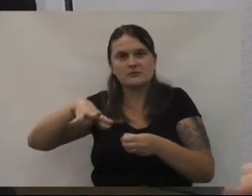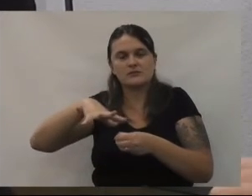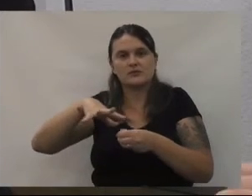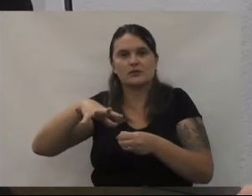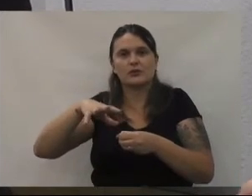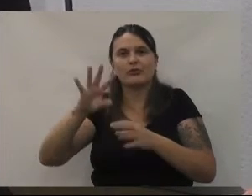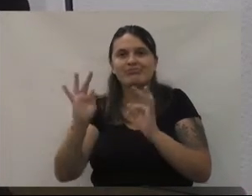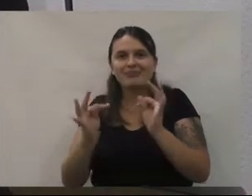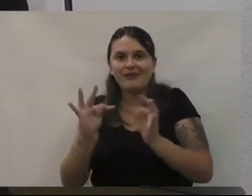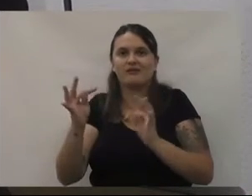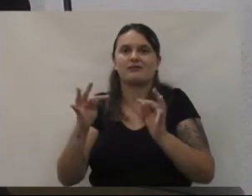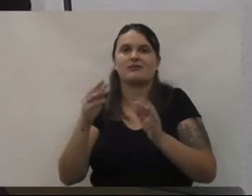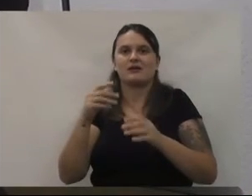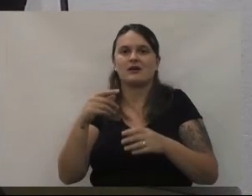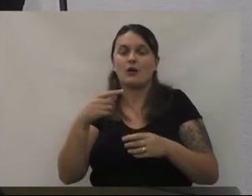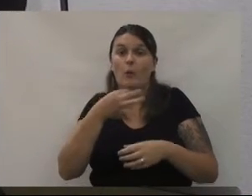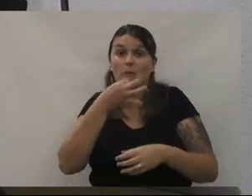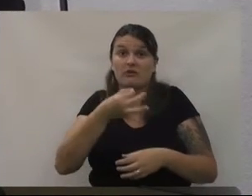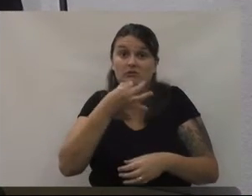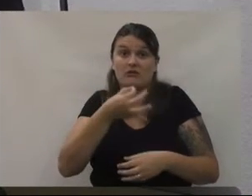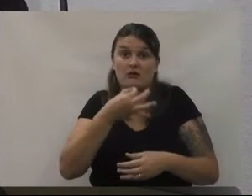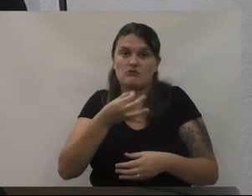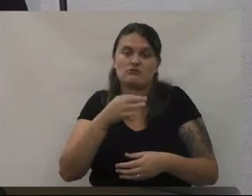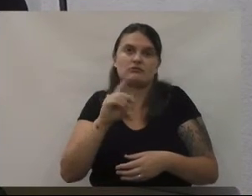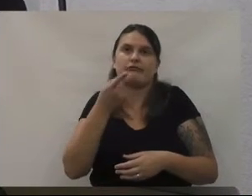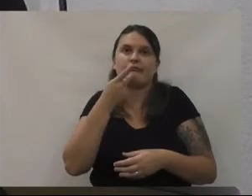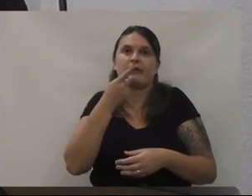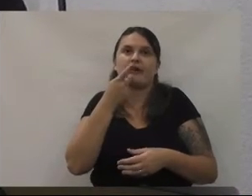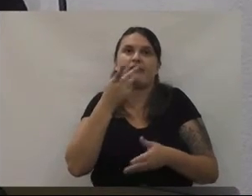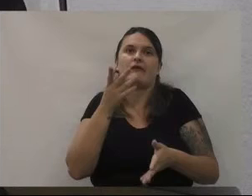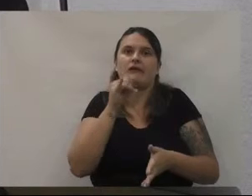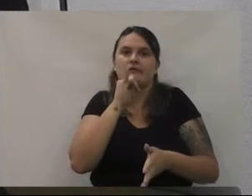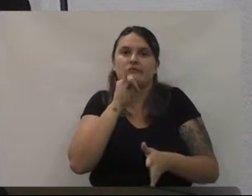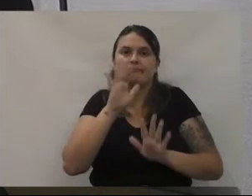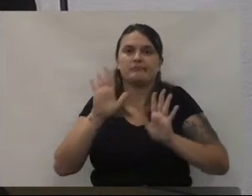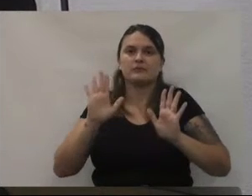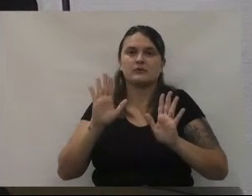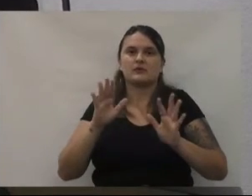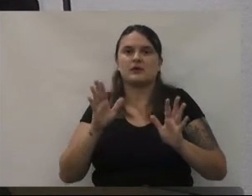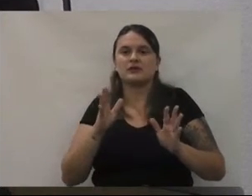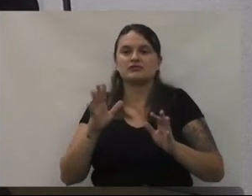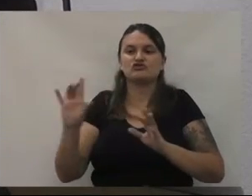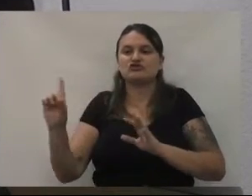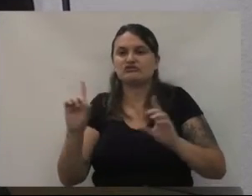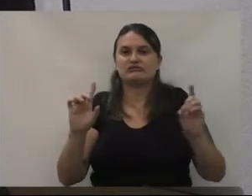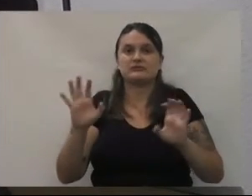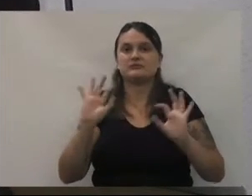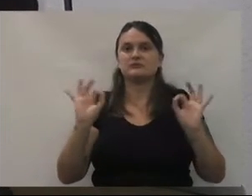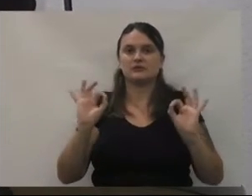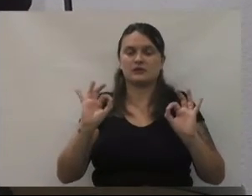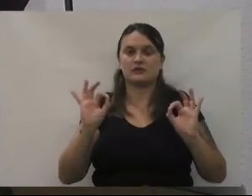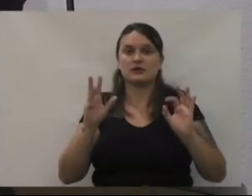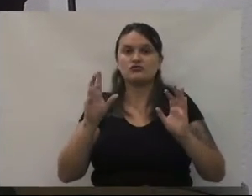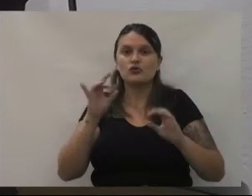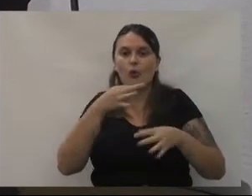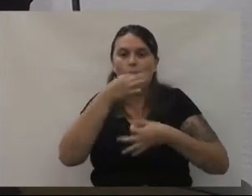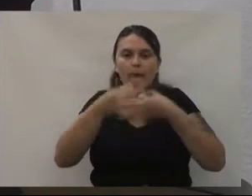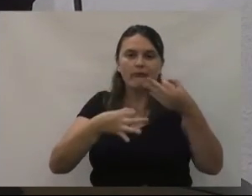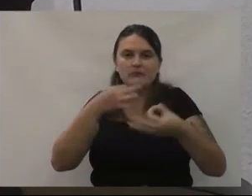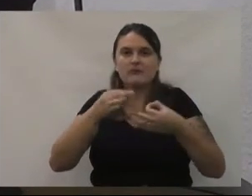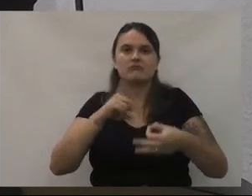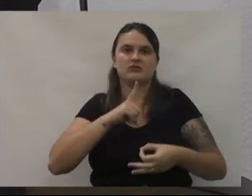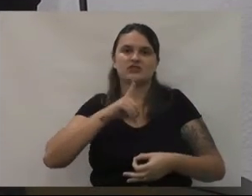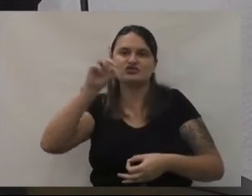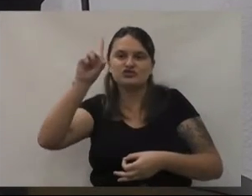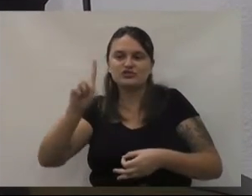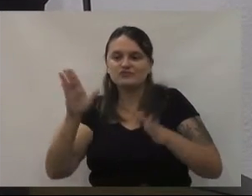condição técnica, né, e crítica, sem dizer, né, sem tomar lado nenhum. Vendo o direito